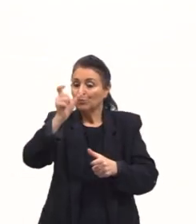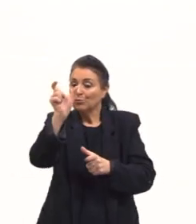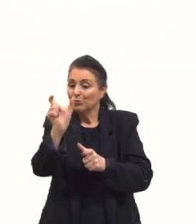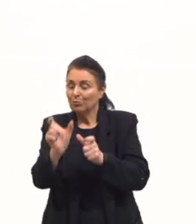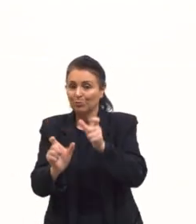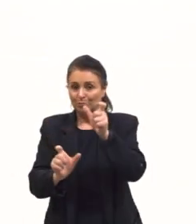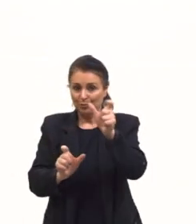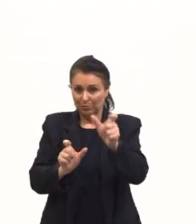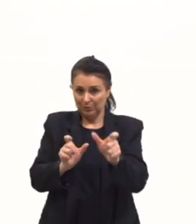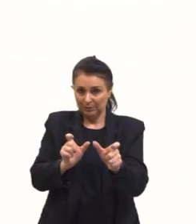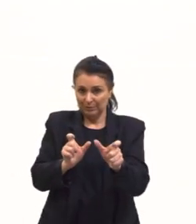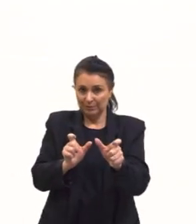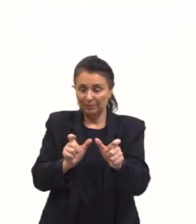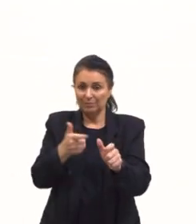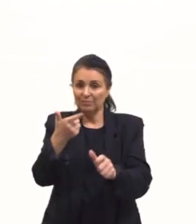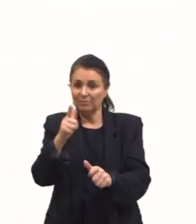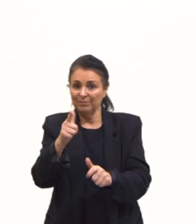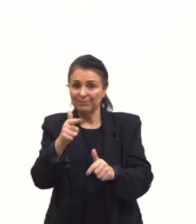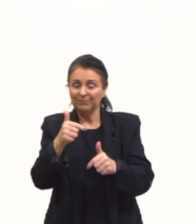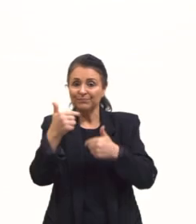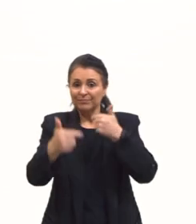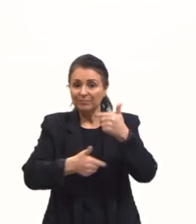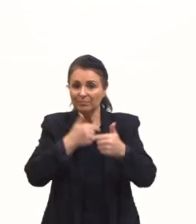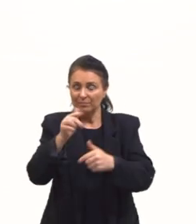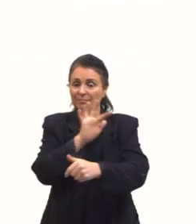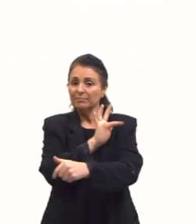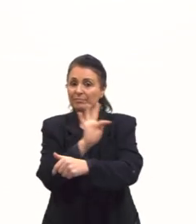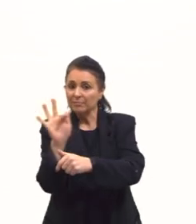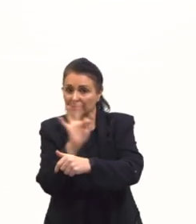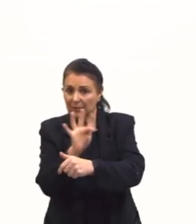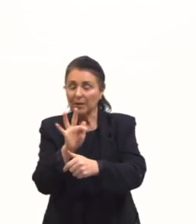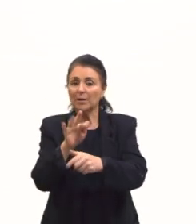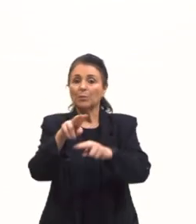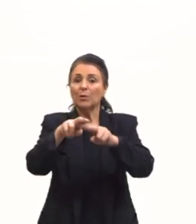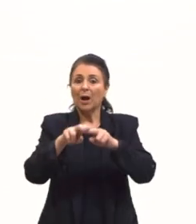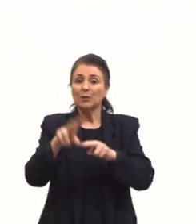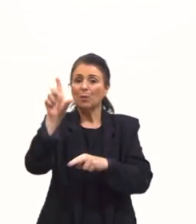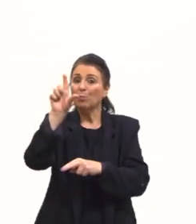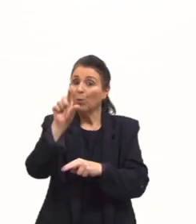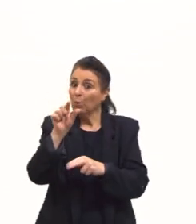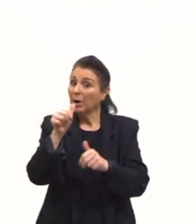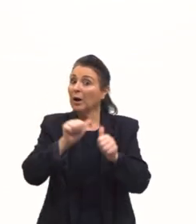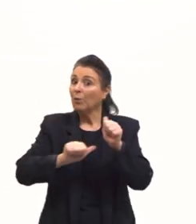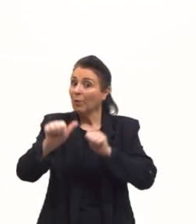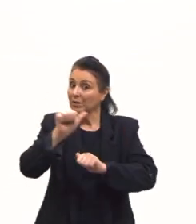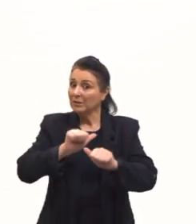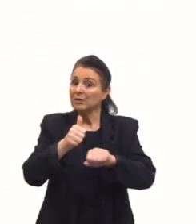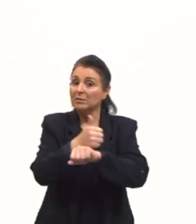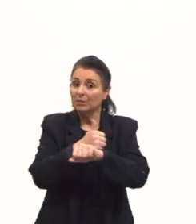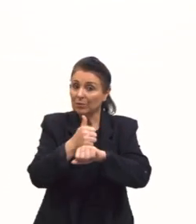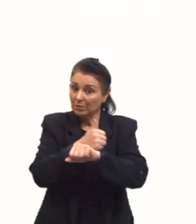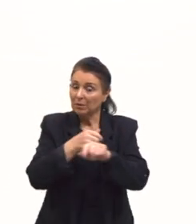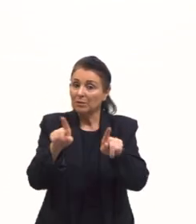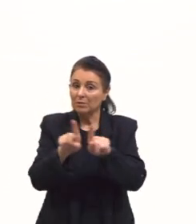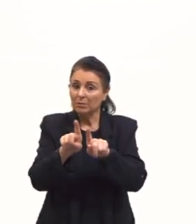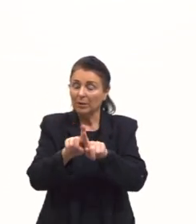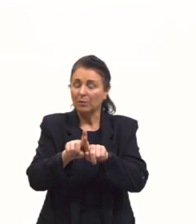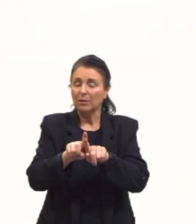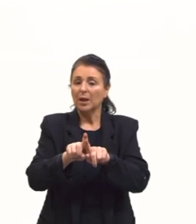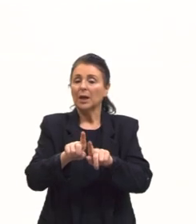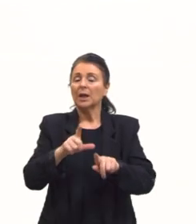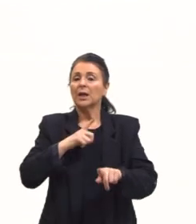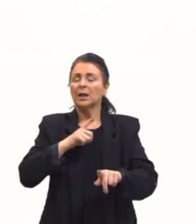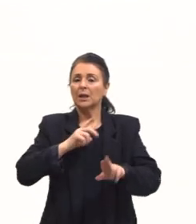não é ter um trabalho formal de baixa qualidade qualificação né então tendo toda essa relação aí e muitas